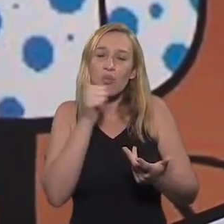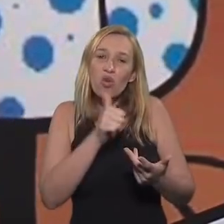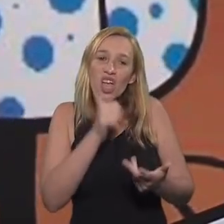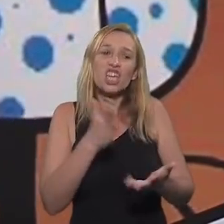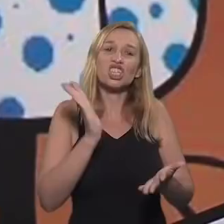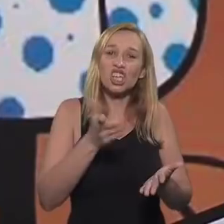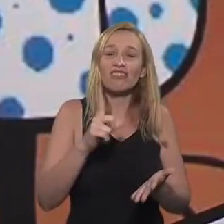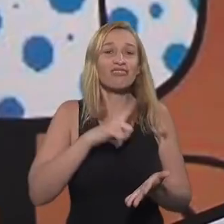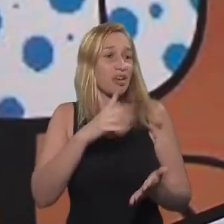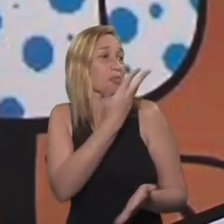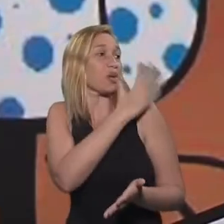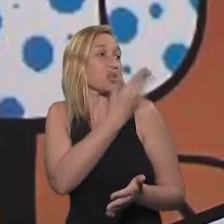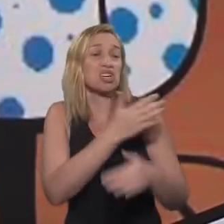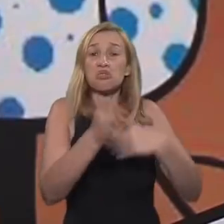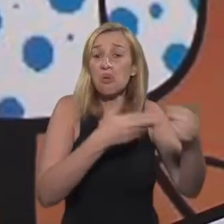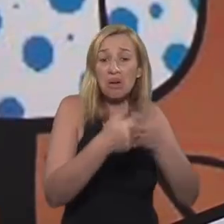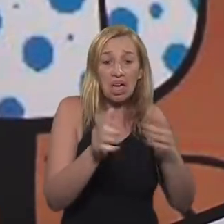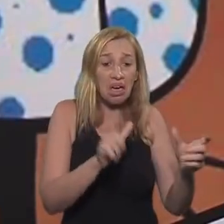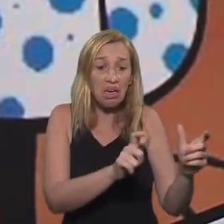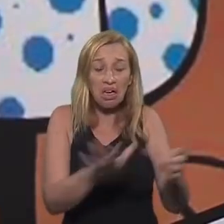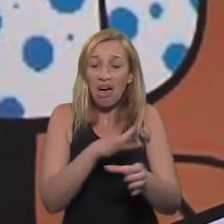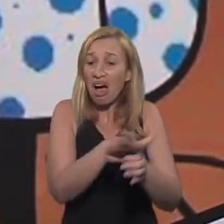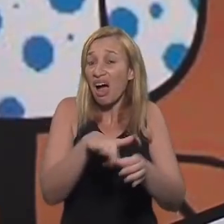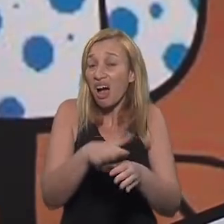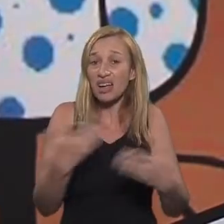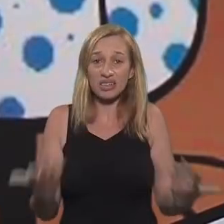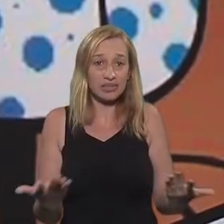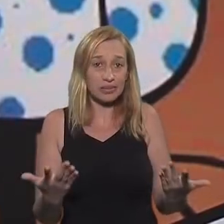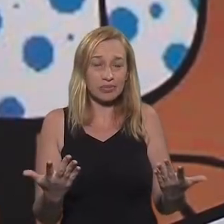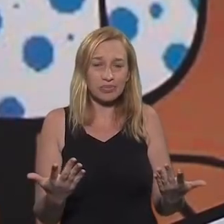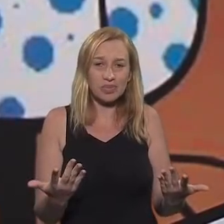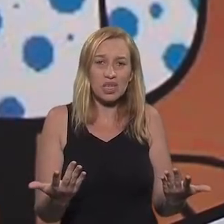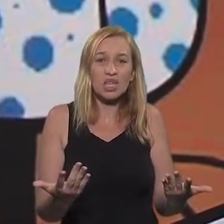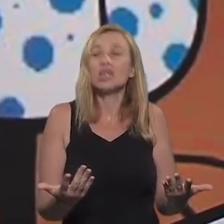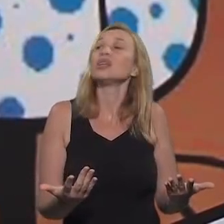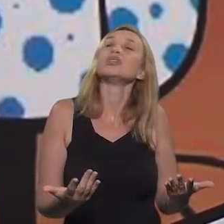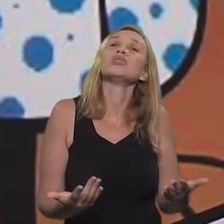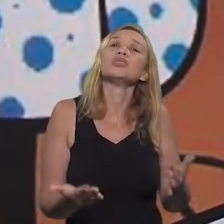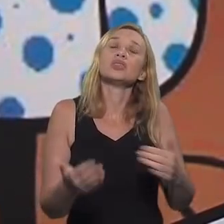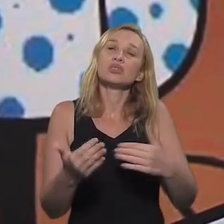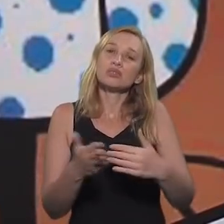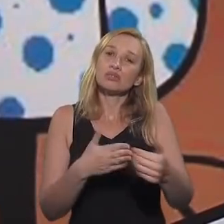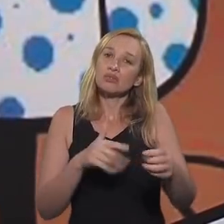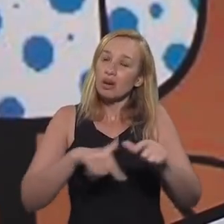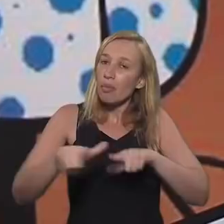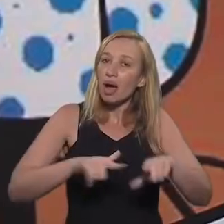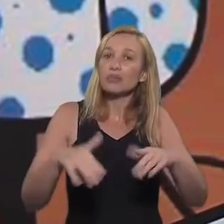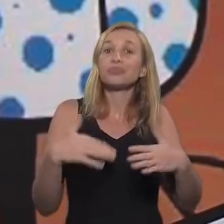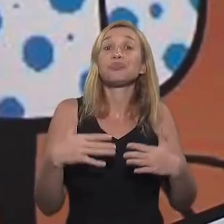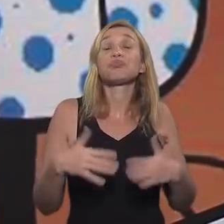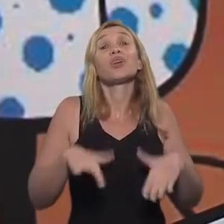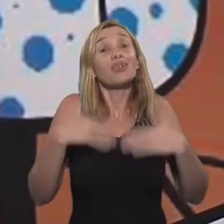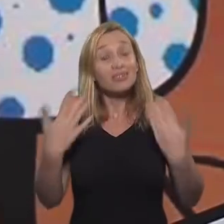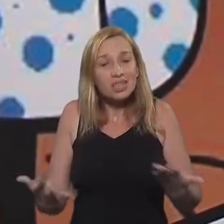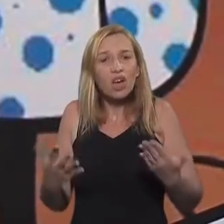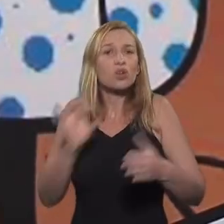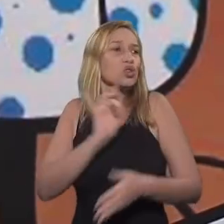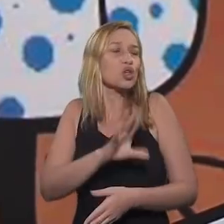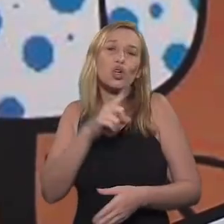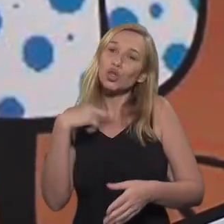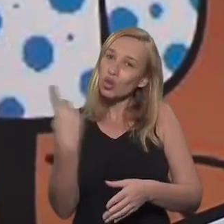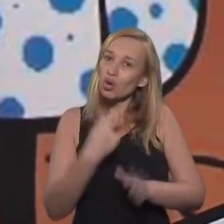qualquer lugar. Não só na polícia militar, como em qualquer cargo, de qualquer setor, de qualquer trabalho,